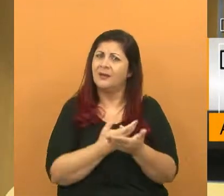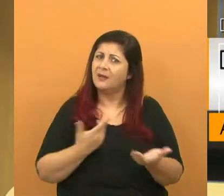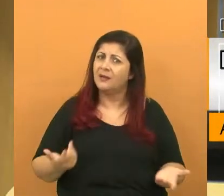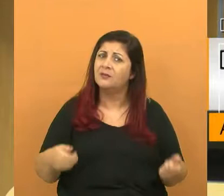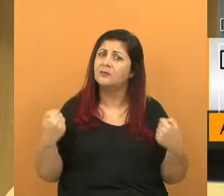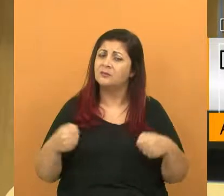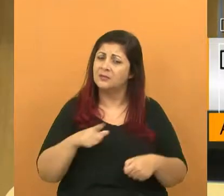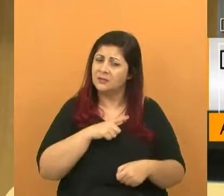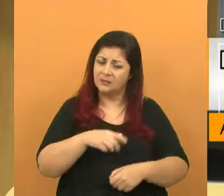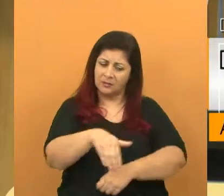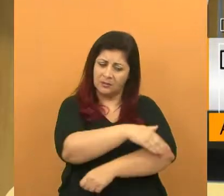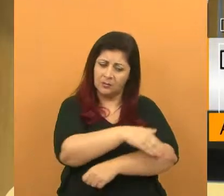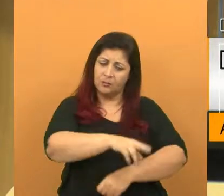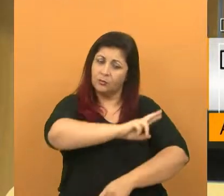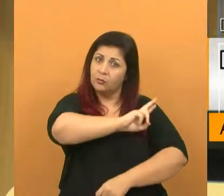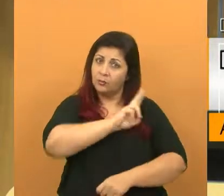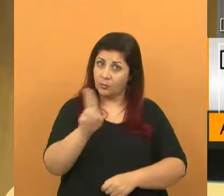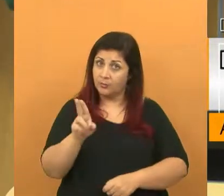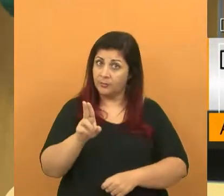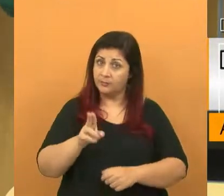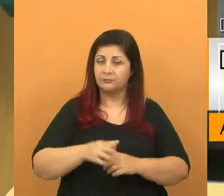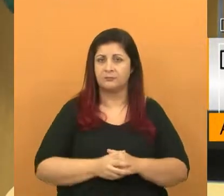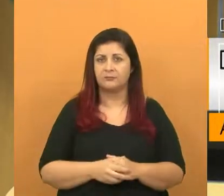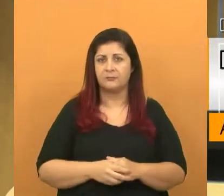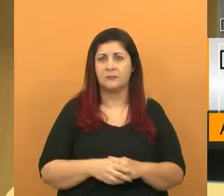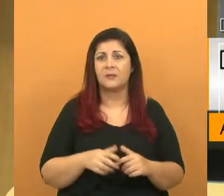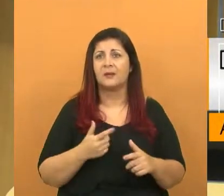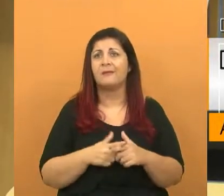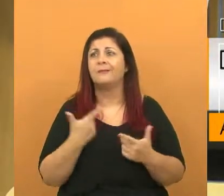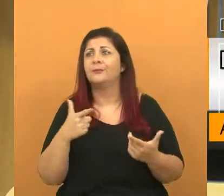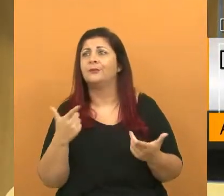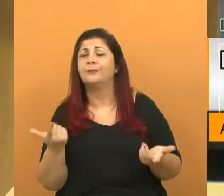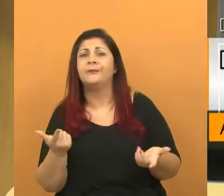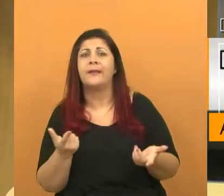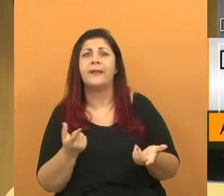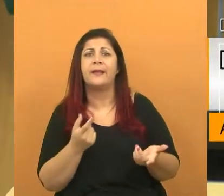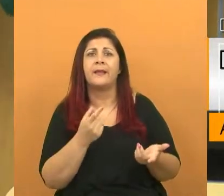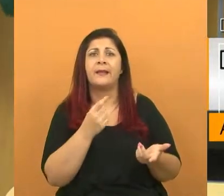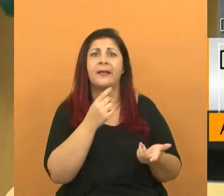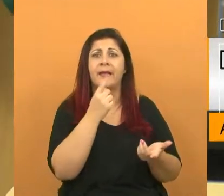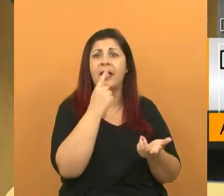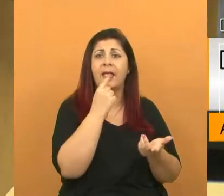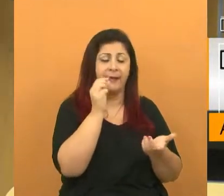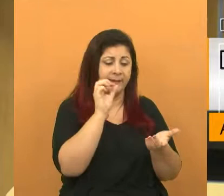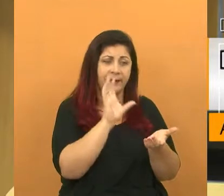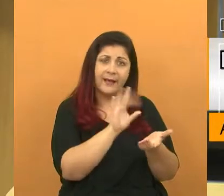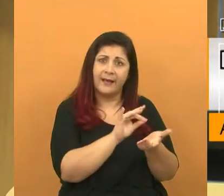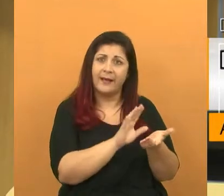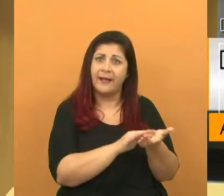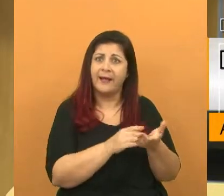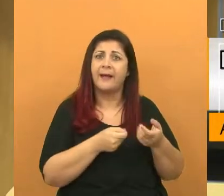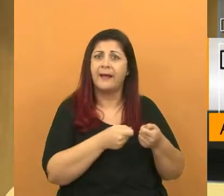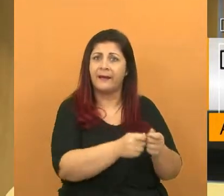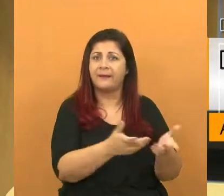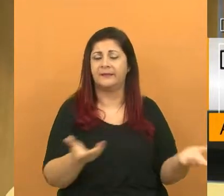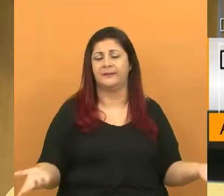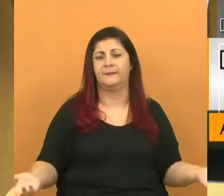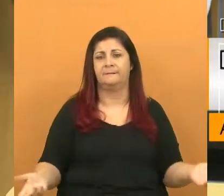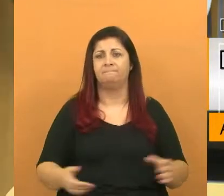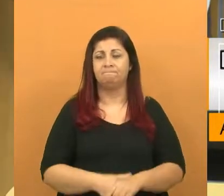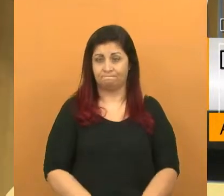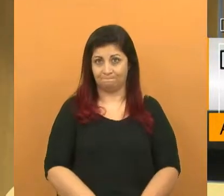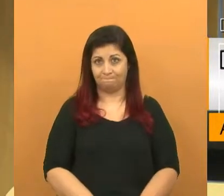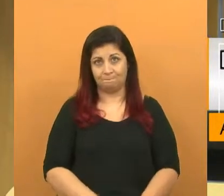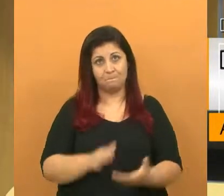tem que ter o nome porque senão não vai carteiro não vai lá não vai nada bem que tá isso faz outro da cidade já que